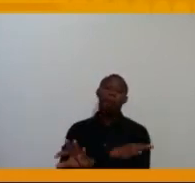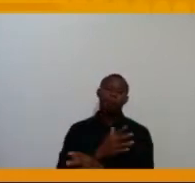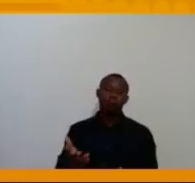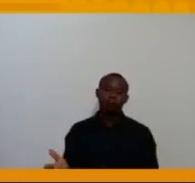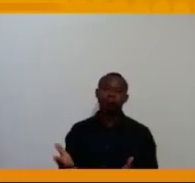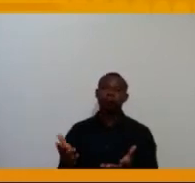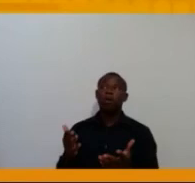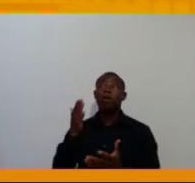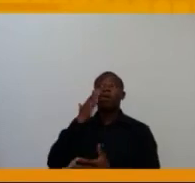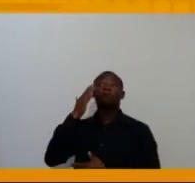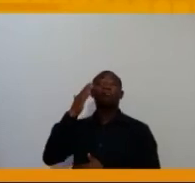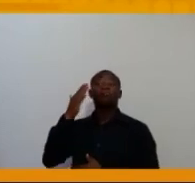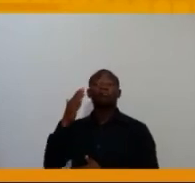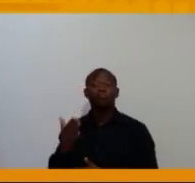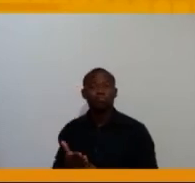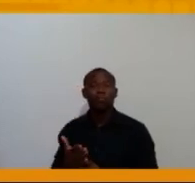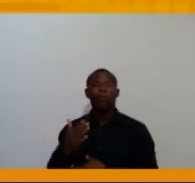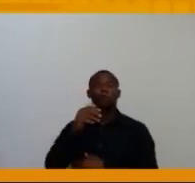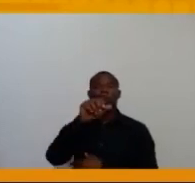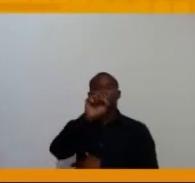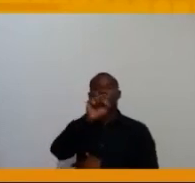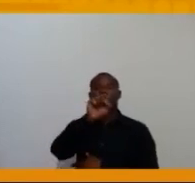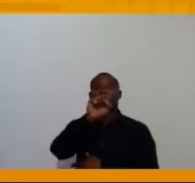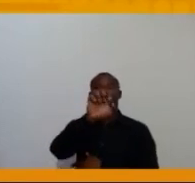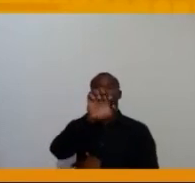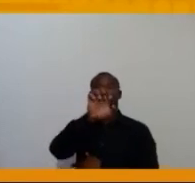a rede precisa ser mais